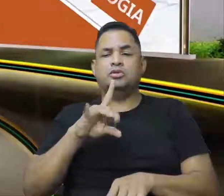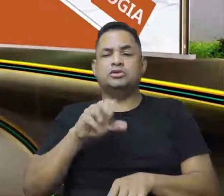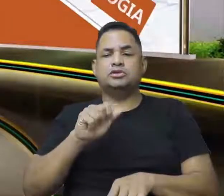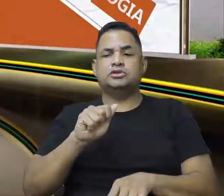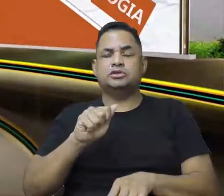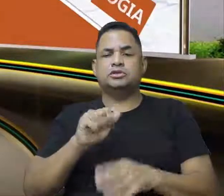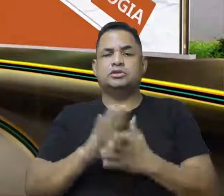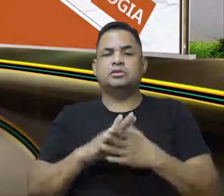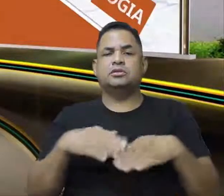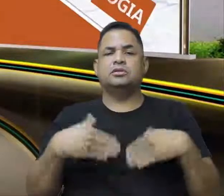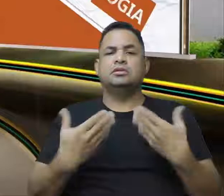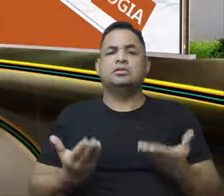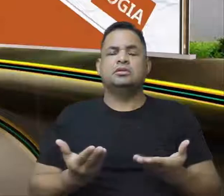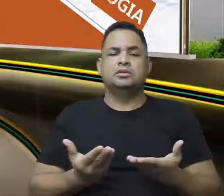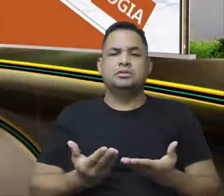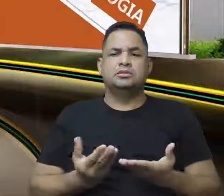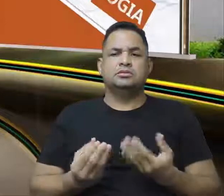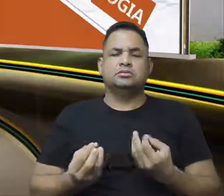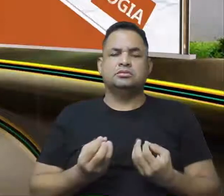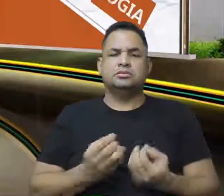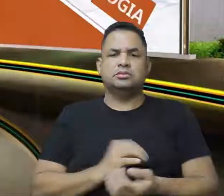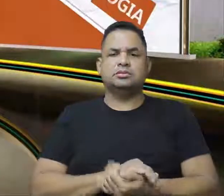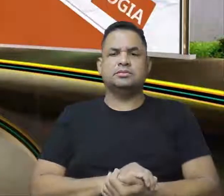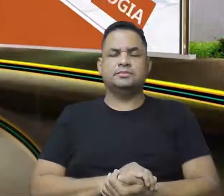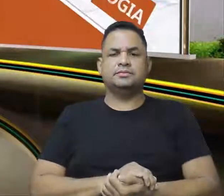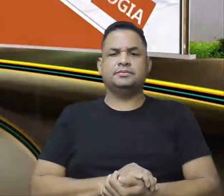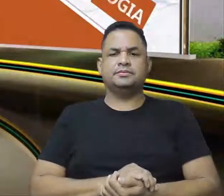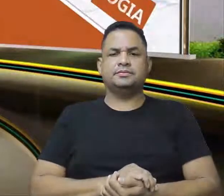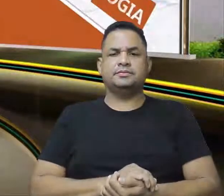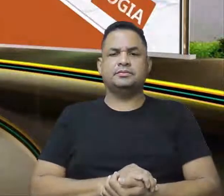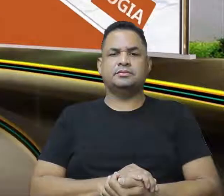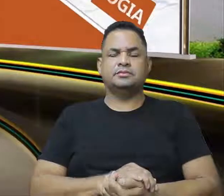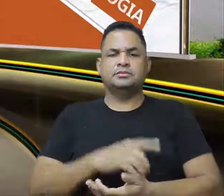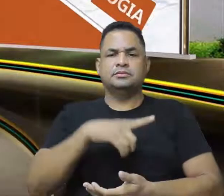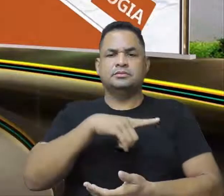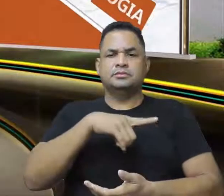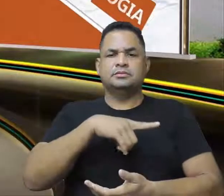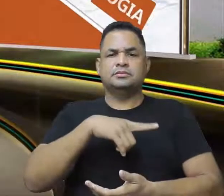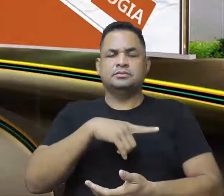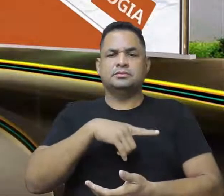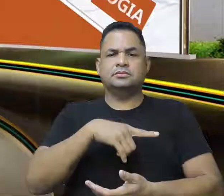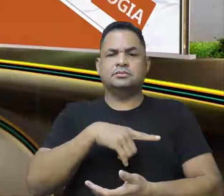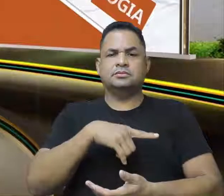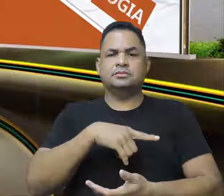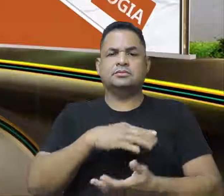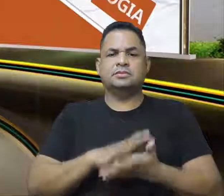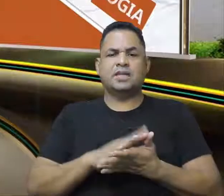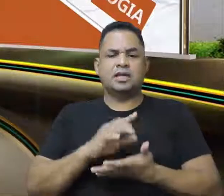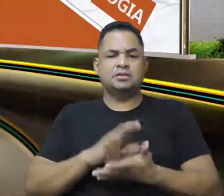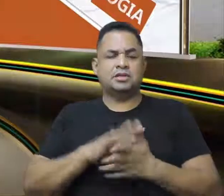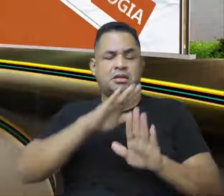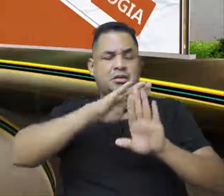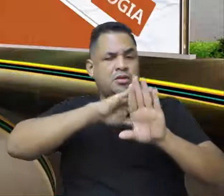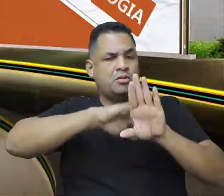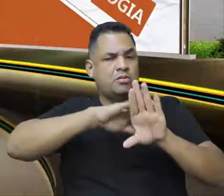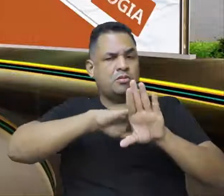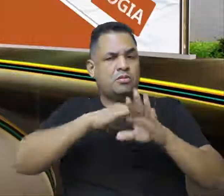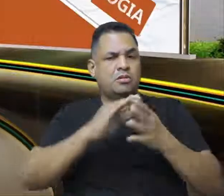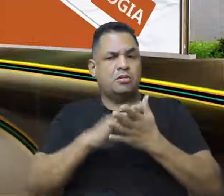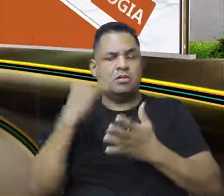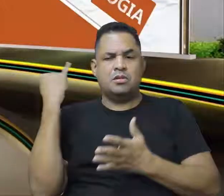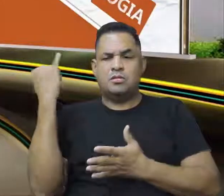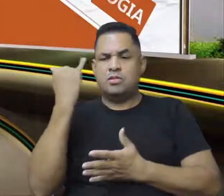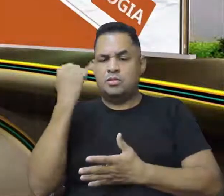que a cultura, inclusive, ela tem, o tanto que ela tem de ideológico, né? Então, é